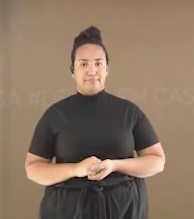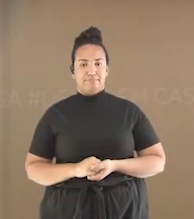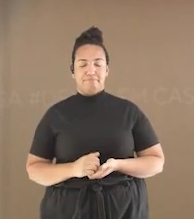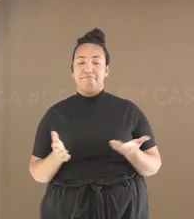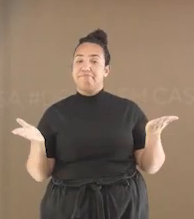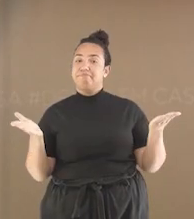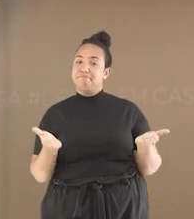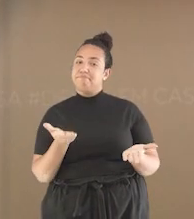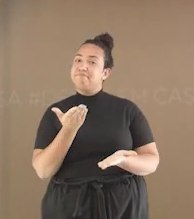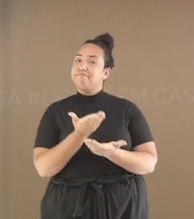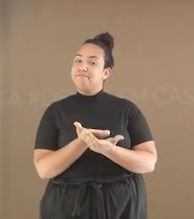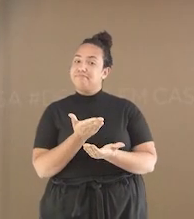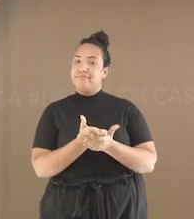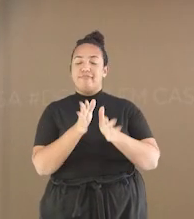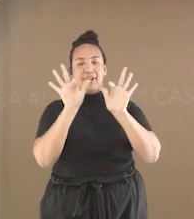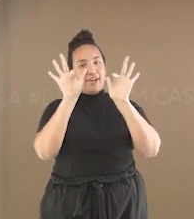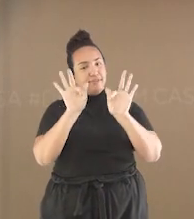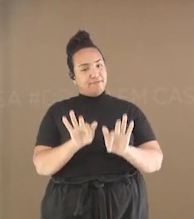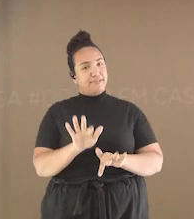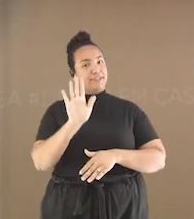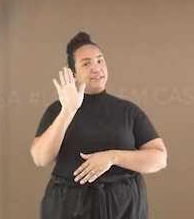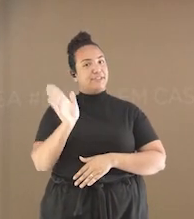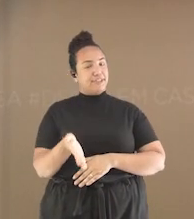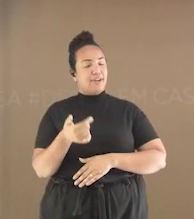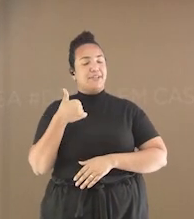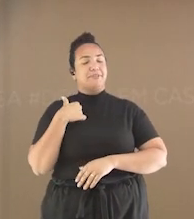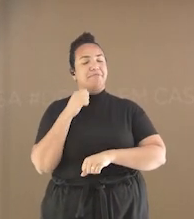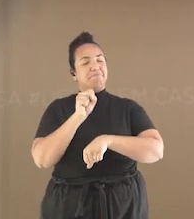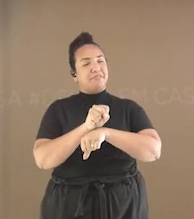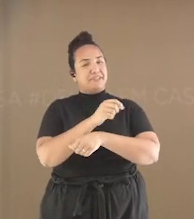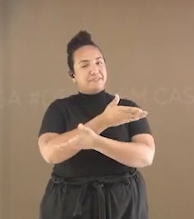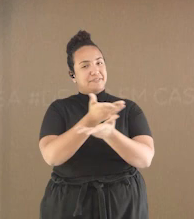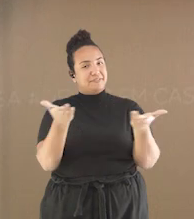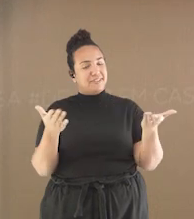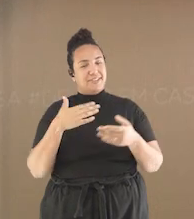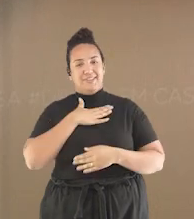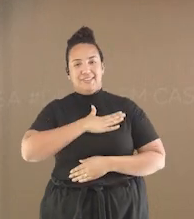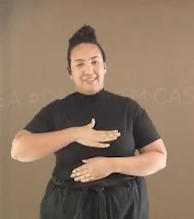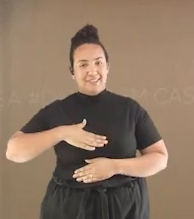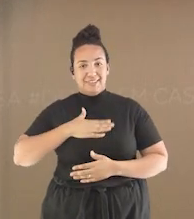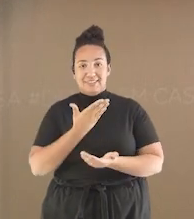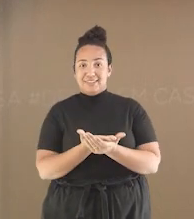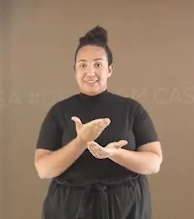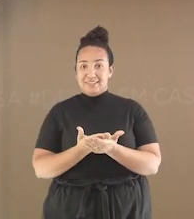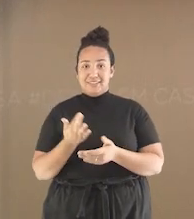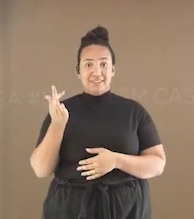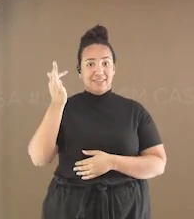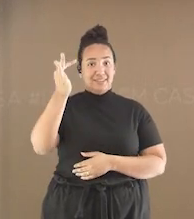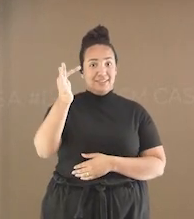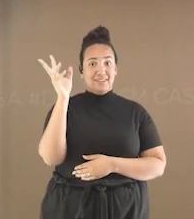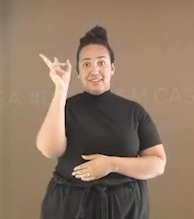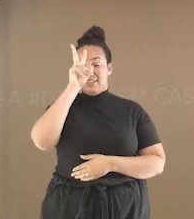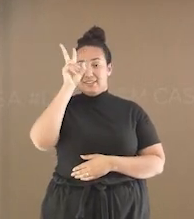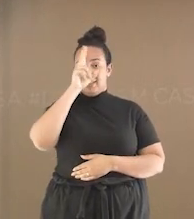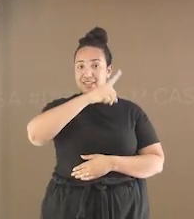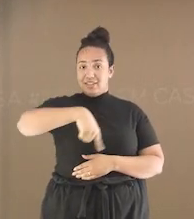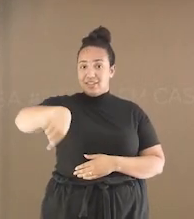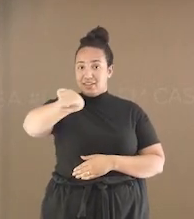A aula de hoje está chegando ao fim. Espero que tenha gostado e até a próxima. E